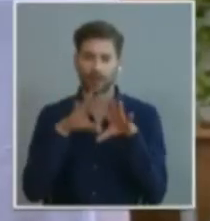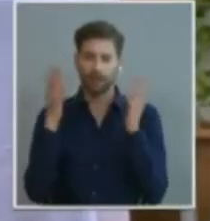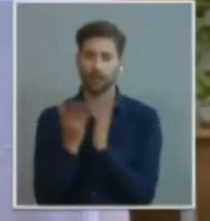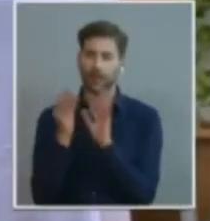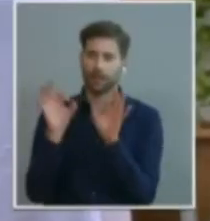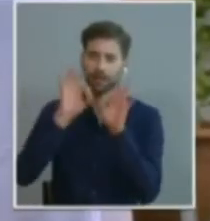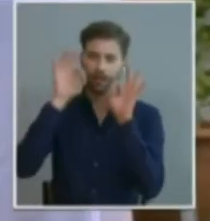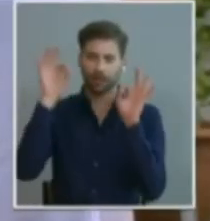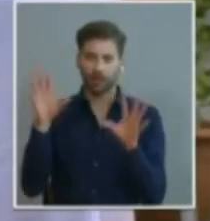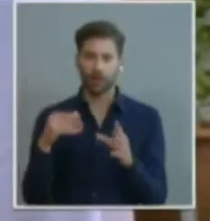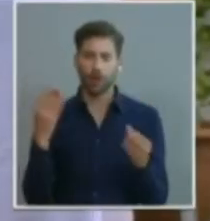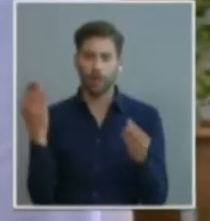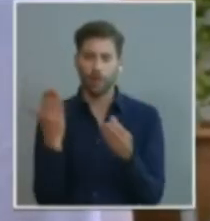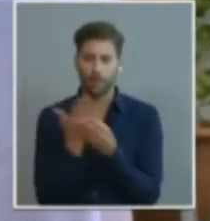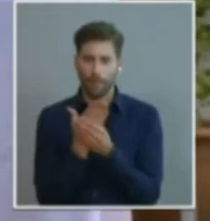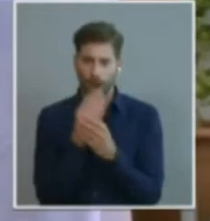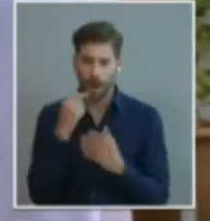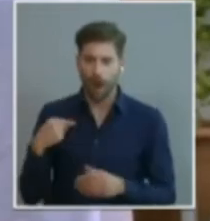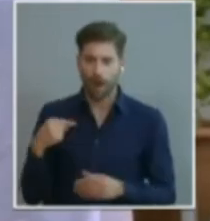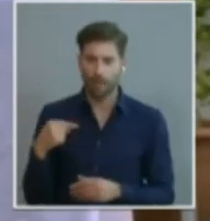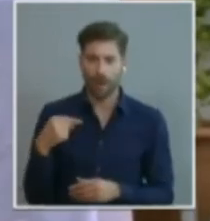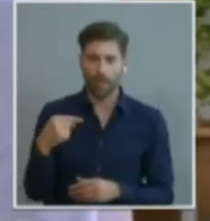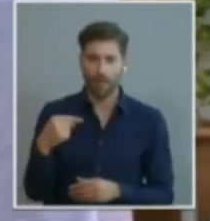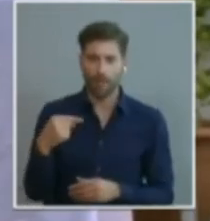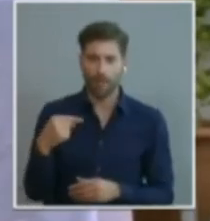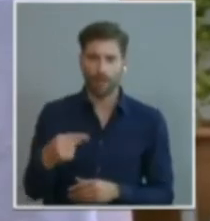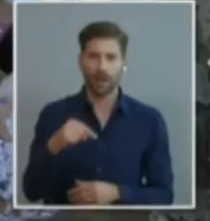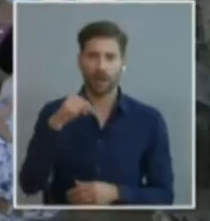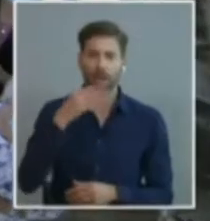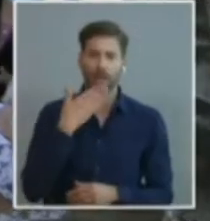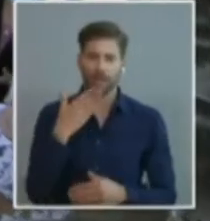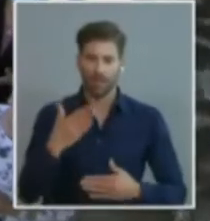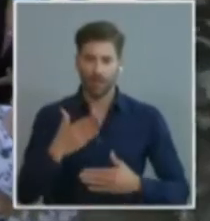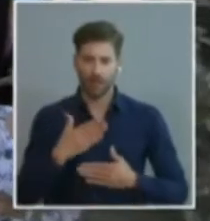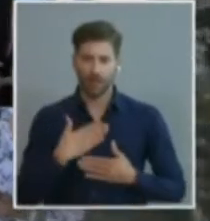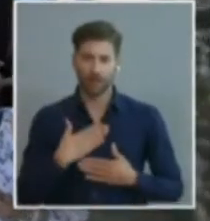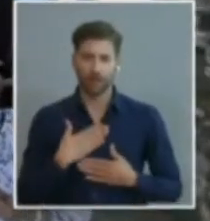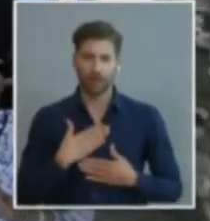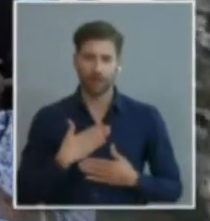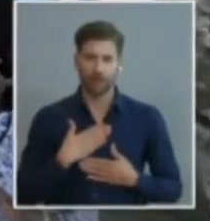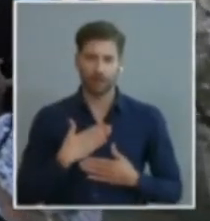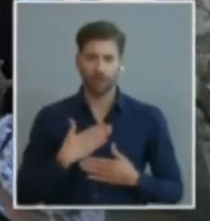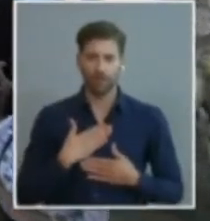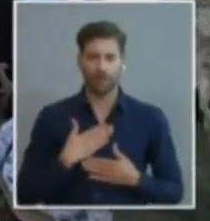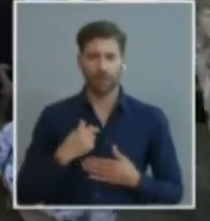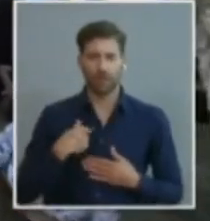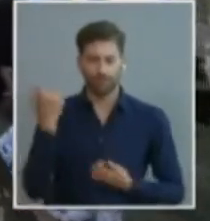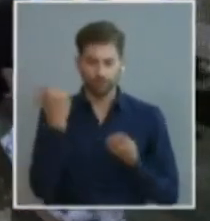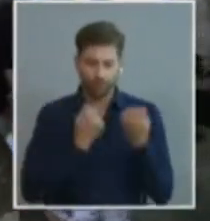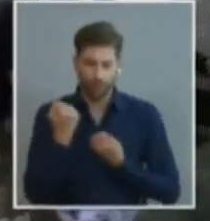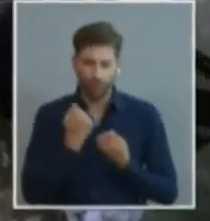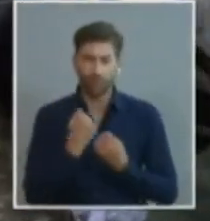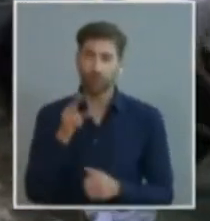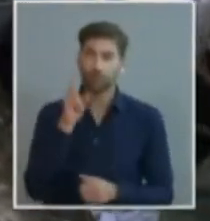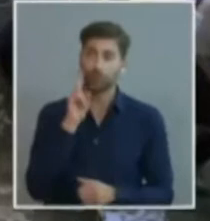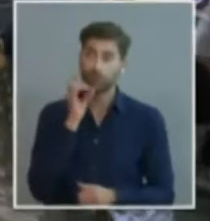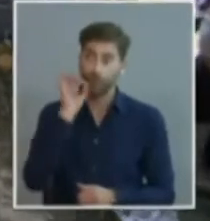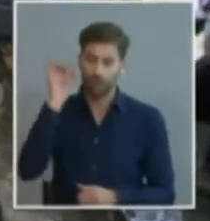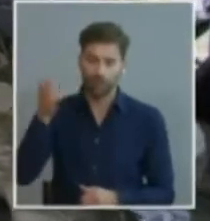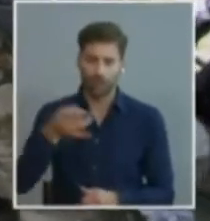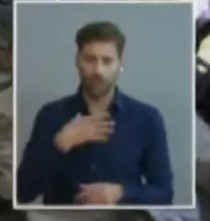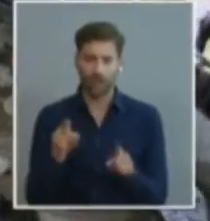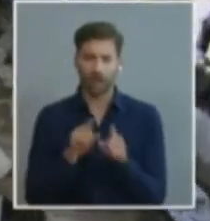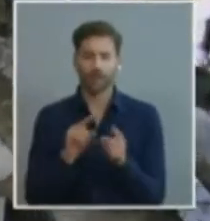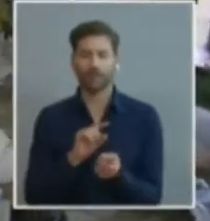céu. O pão nosso de cada dia nos dai hoje. Perdoai-nos as nossas ofensas, assim como